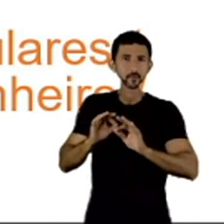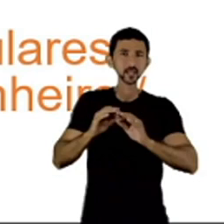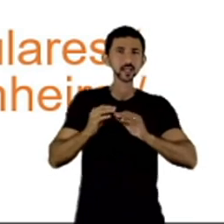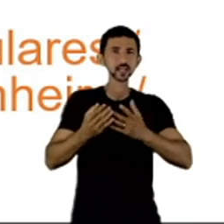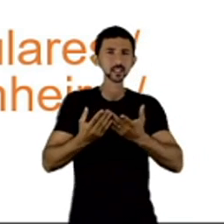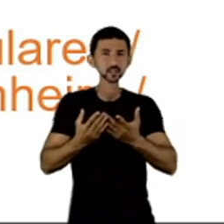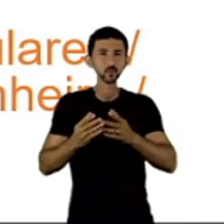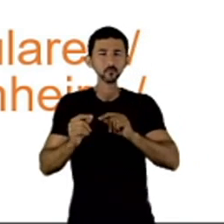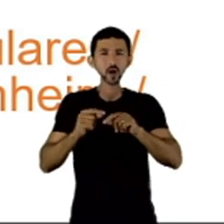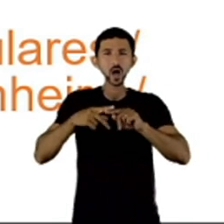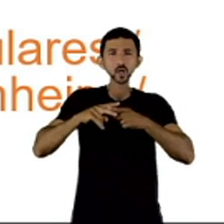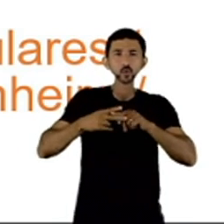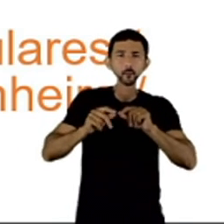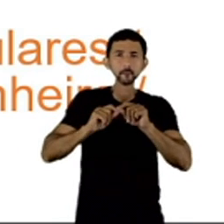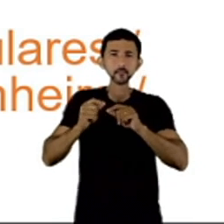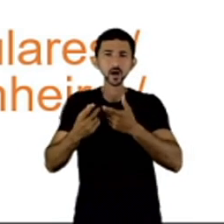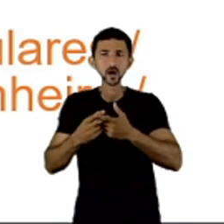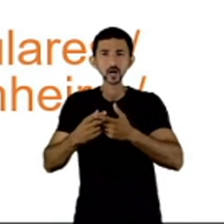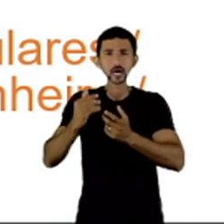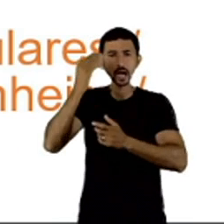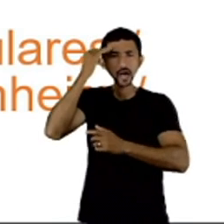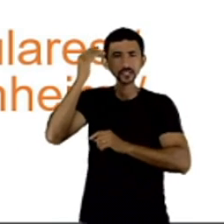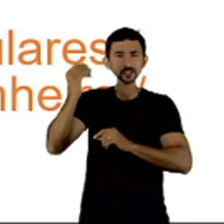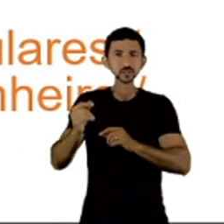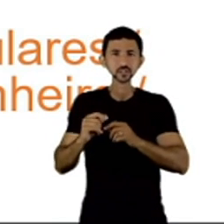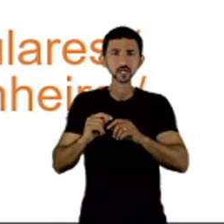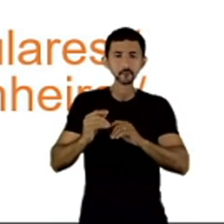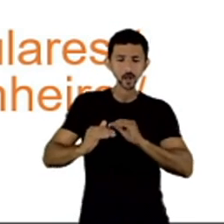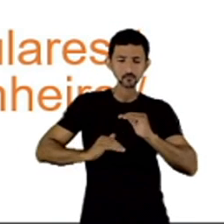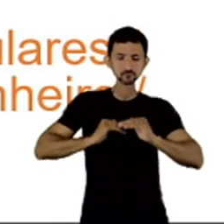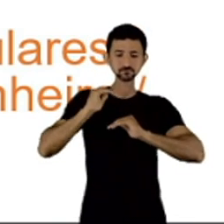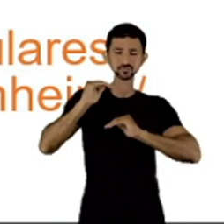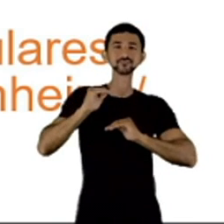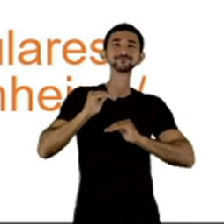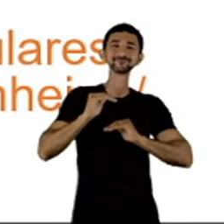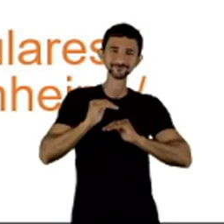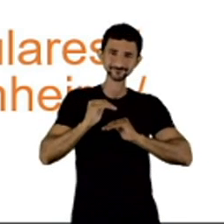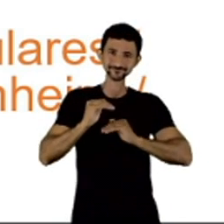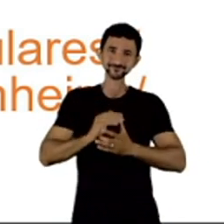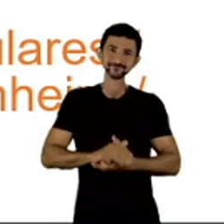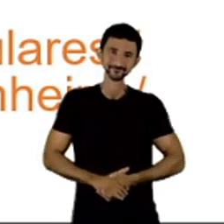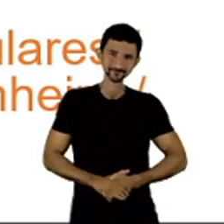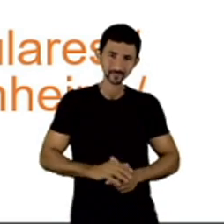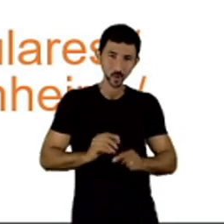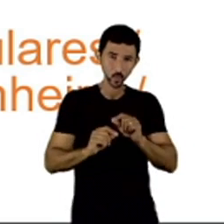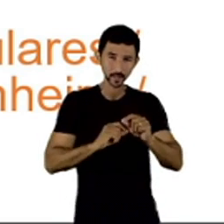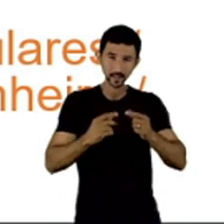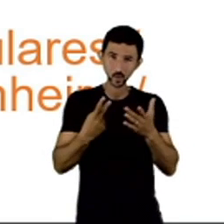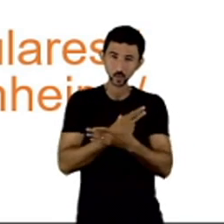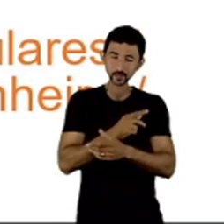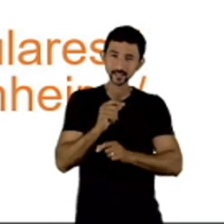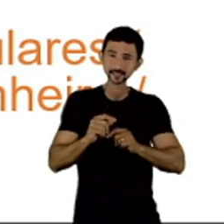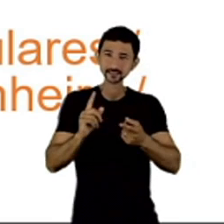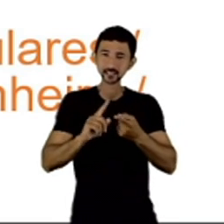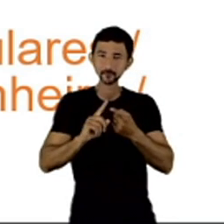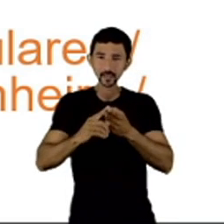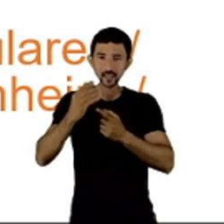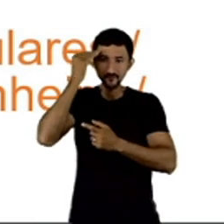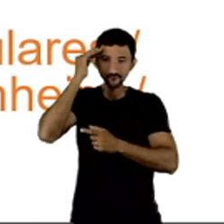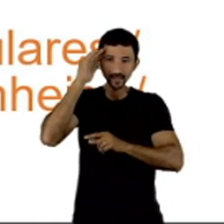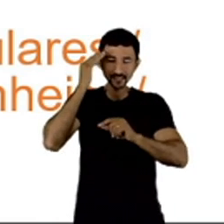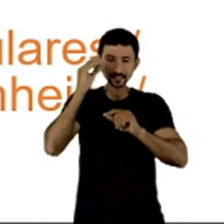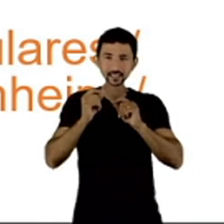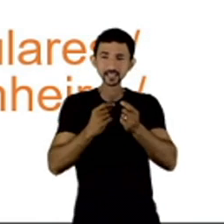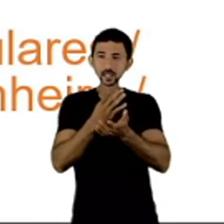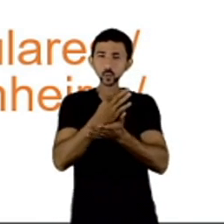as ferramentas que todo artista acaba usando para se tornar uma marca de poder. E aí você vai entender por meio do